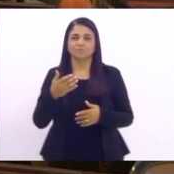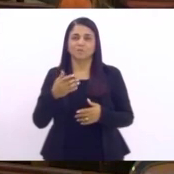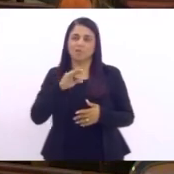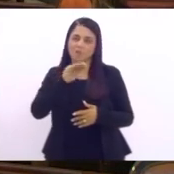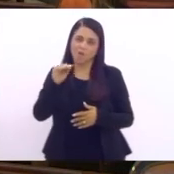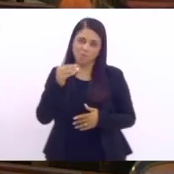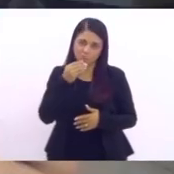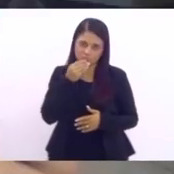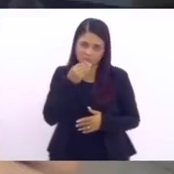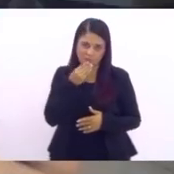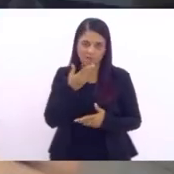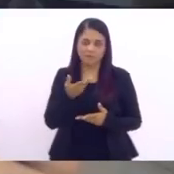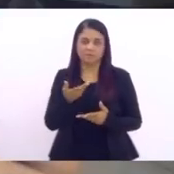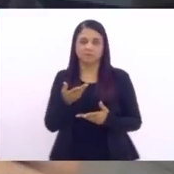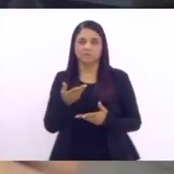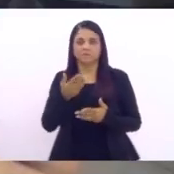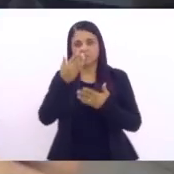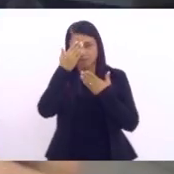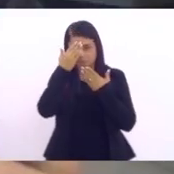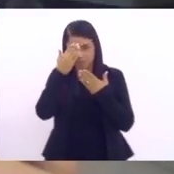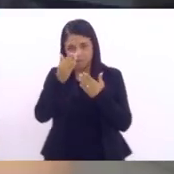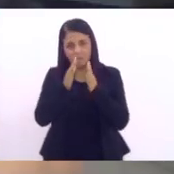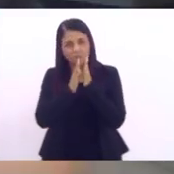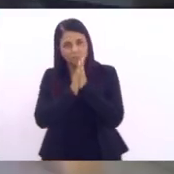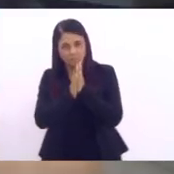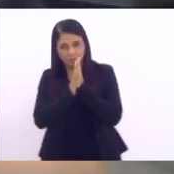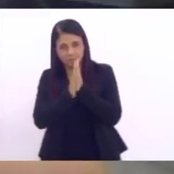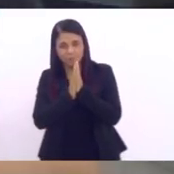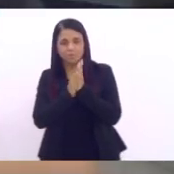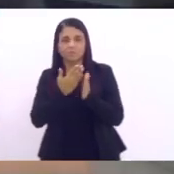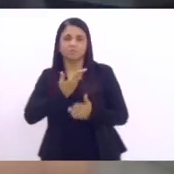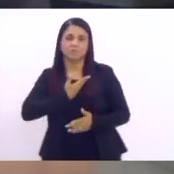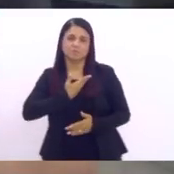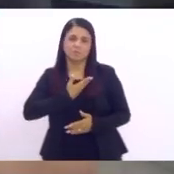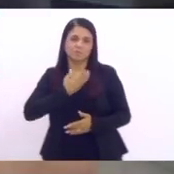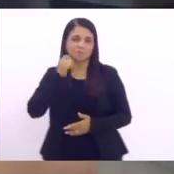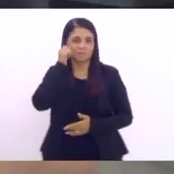agradecer as orações dos amigos, dos deputados e deputadas, que graças a Deus